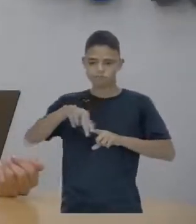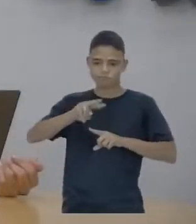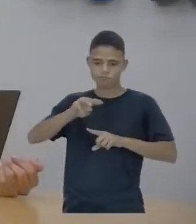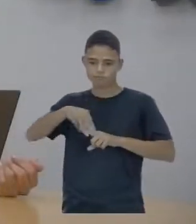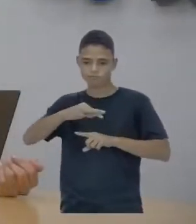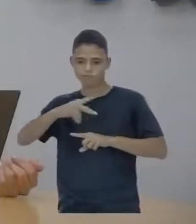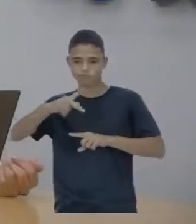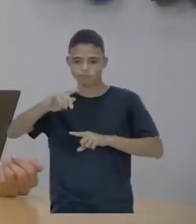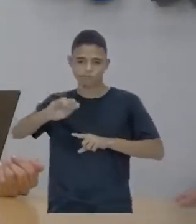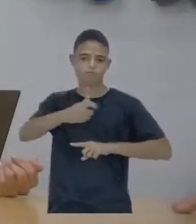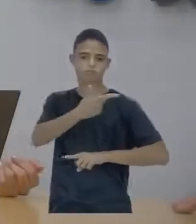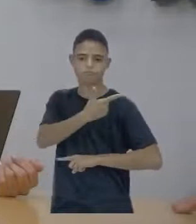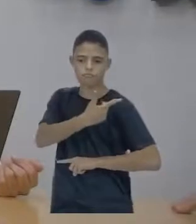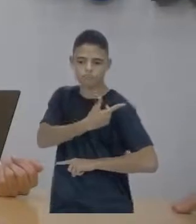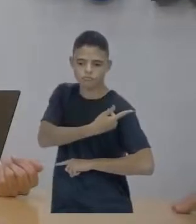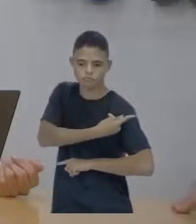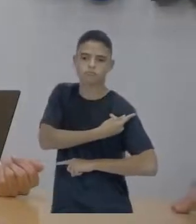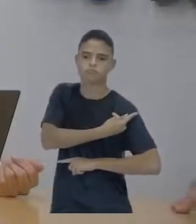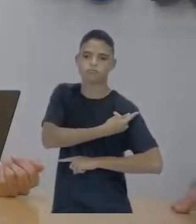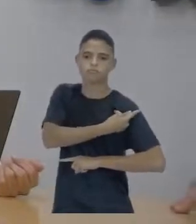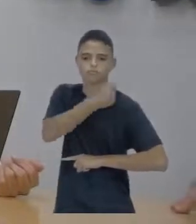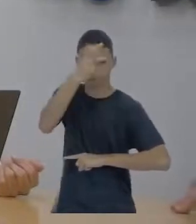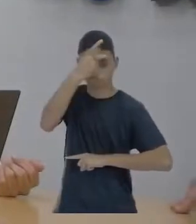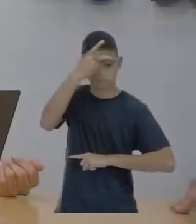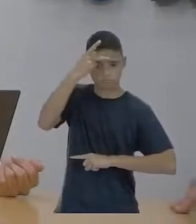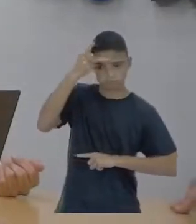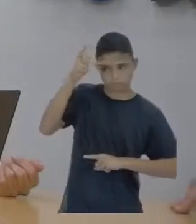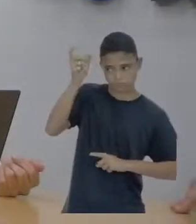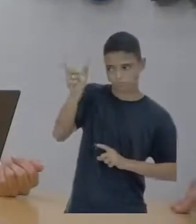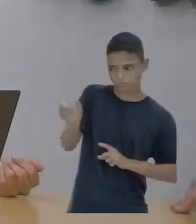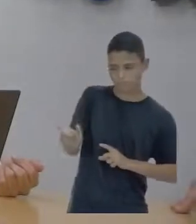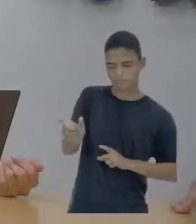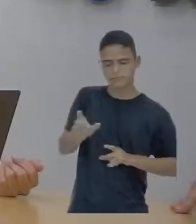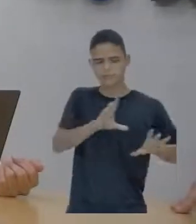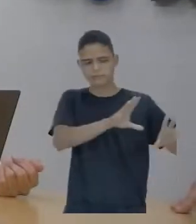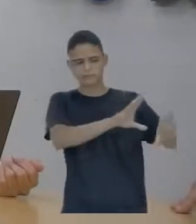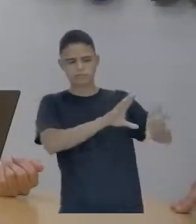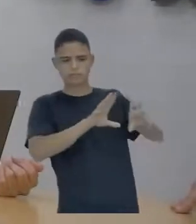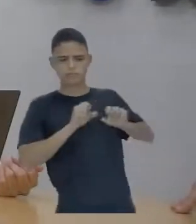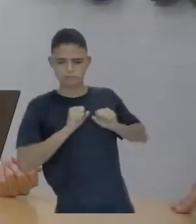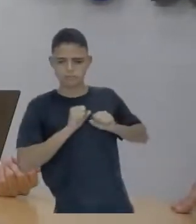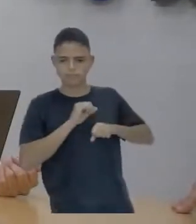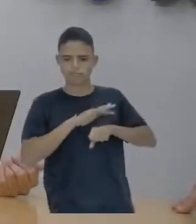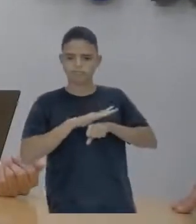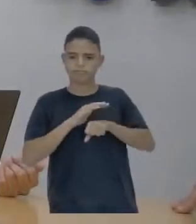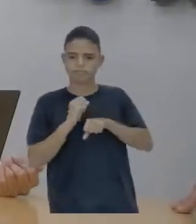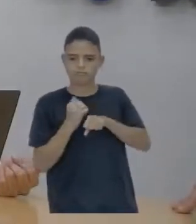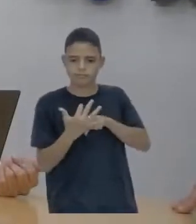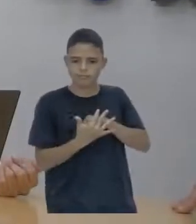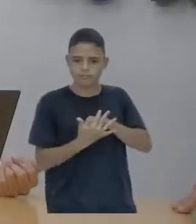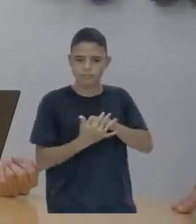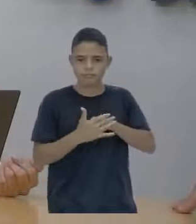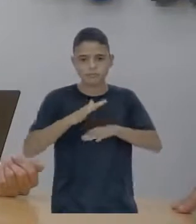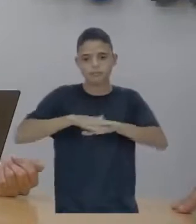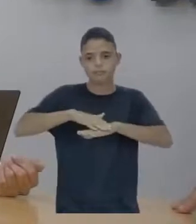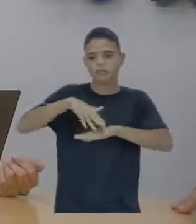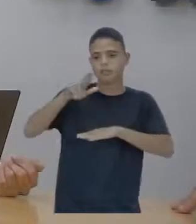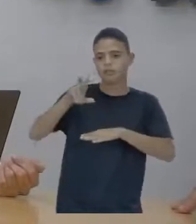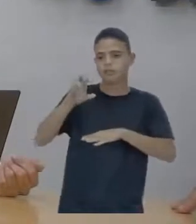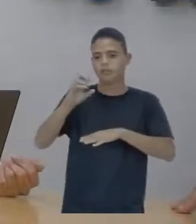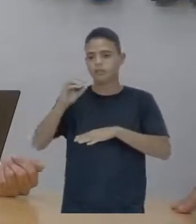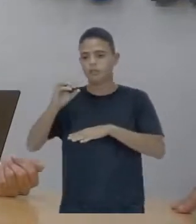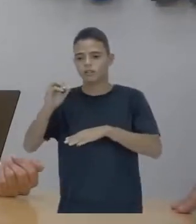Vacinação. Vacinação. Pessoas afetadas pelo Covid, a Rebeca. Olha, bacana. Mais de 500 mil mortos.